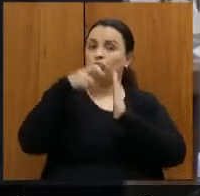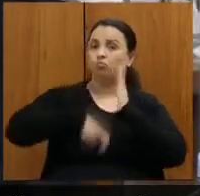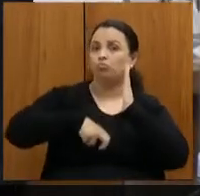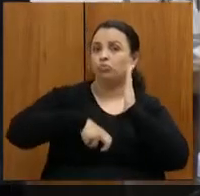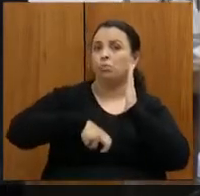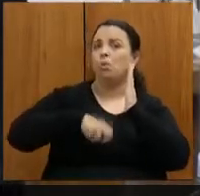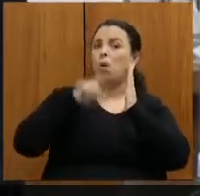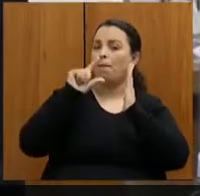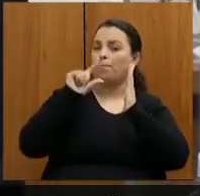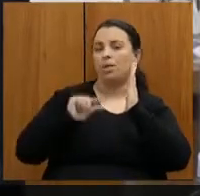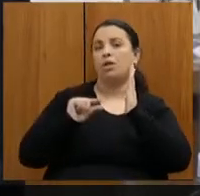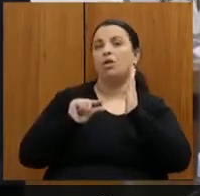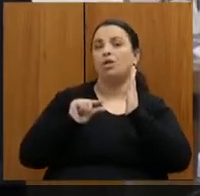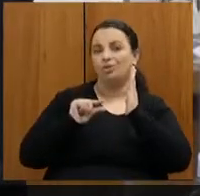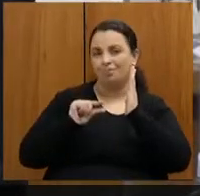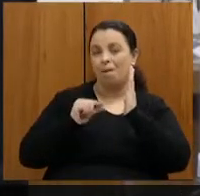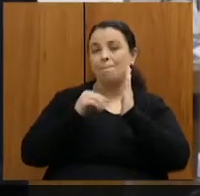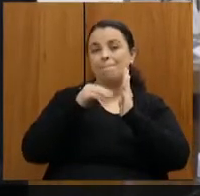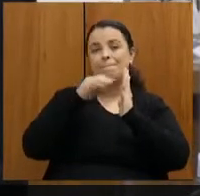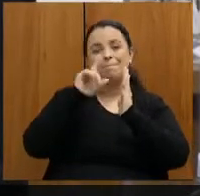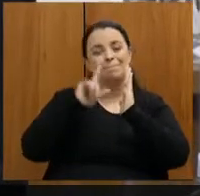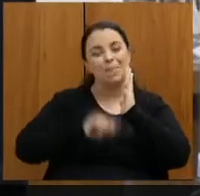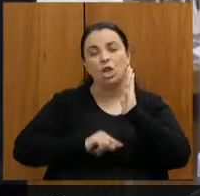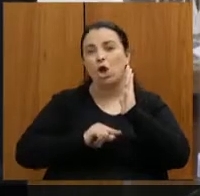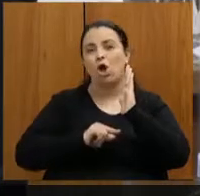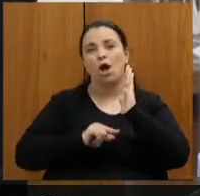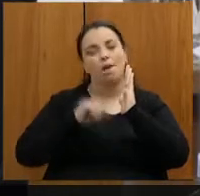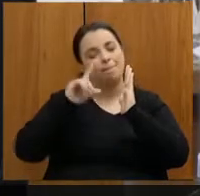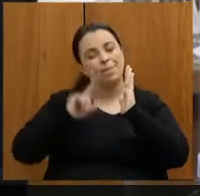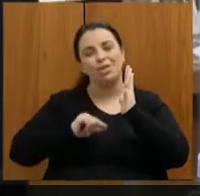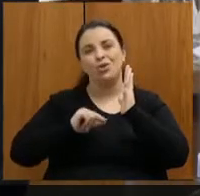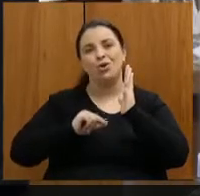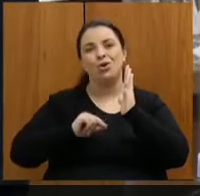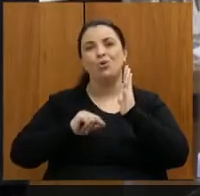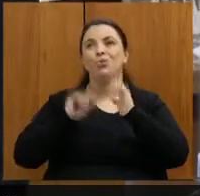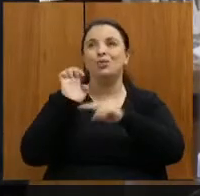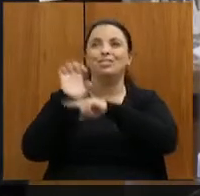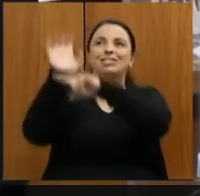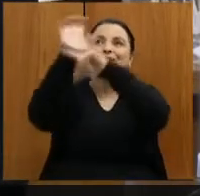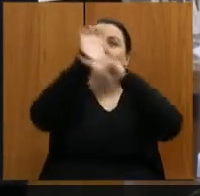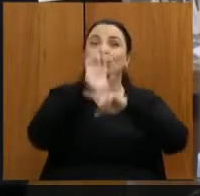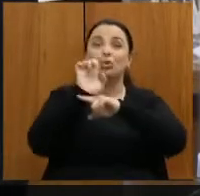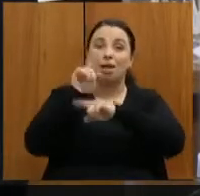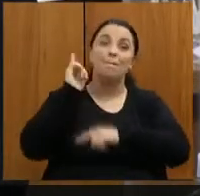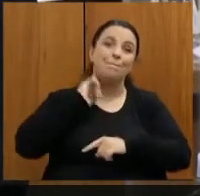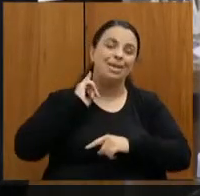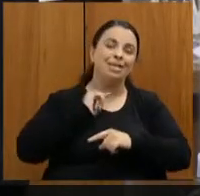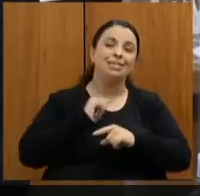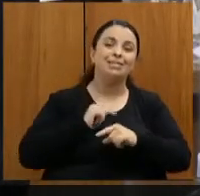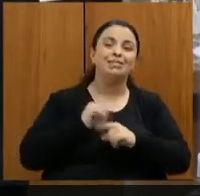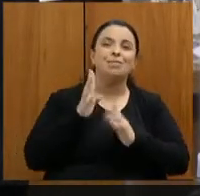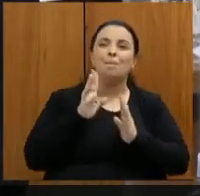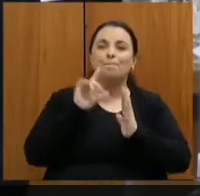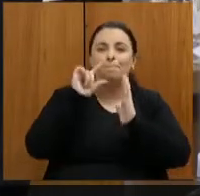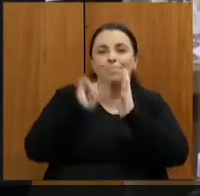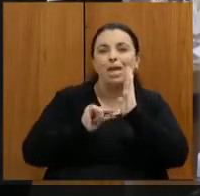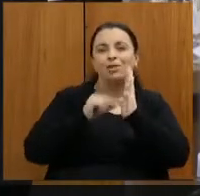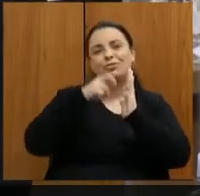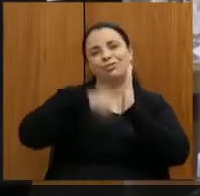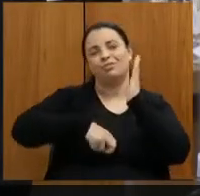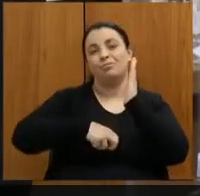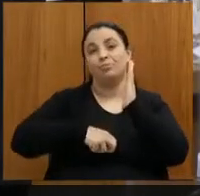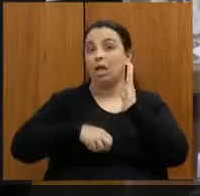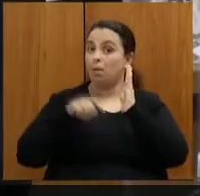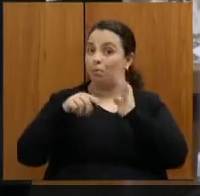leite menor tributo sobre leite no estado do país com relação aos outros estados é na tua que Minas é uma potência como produção de